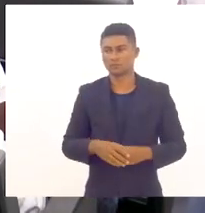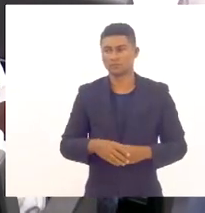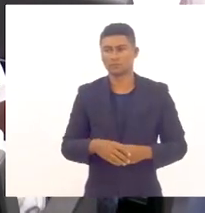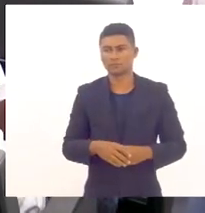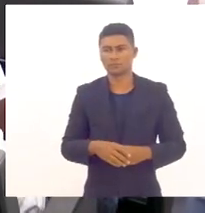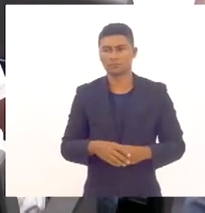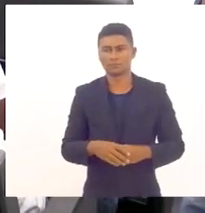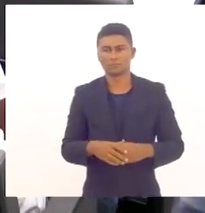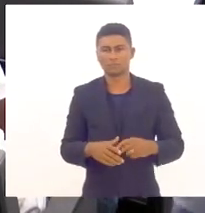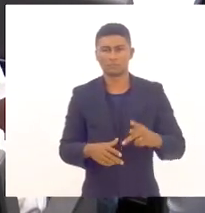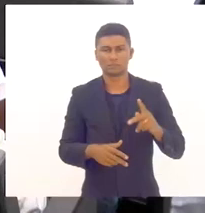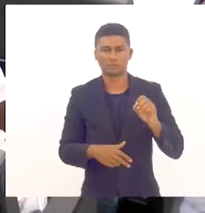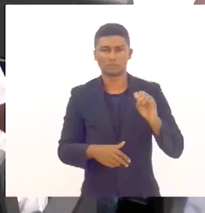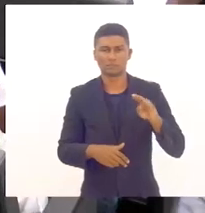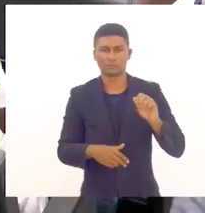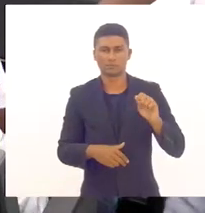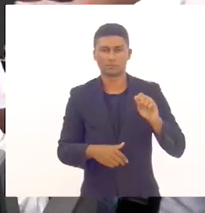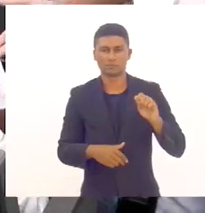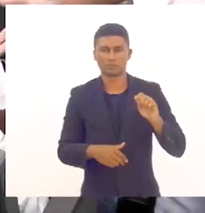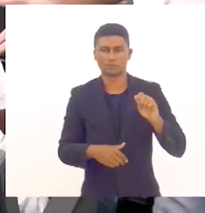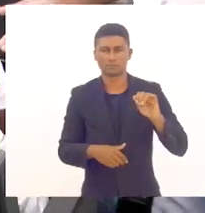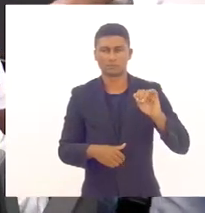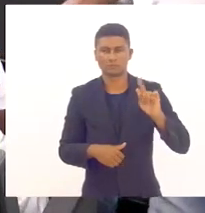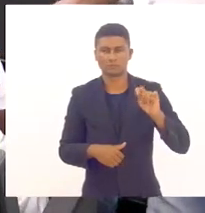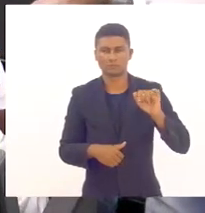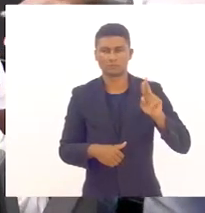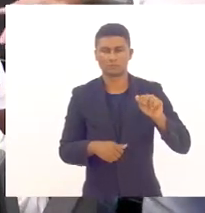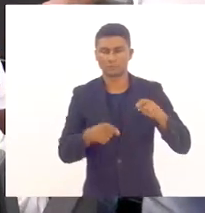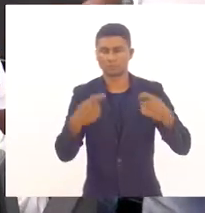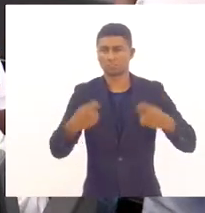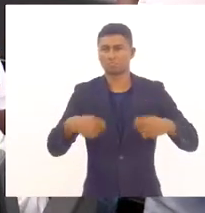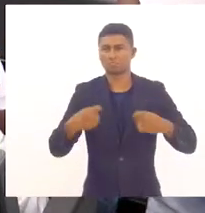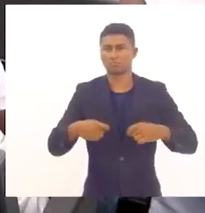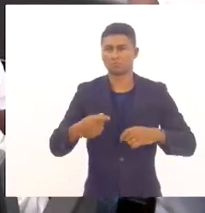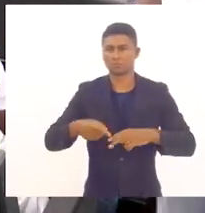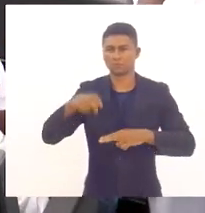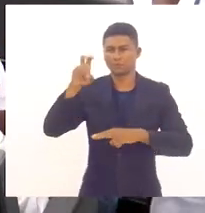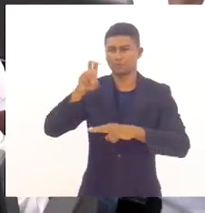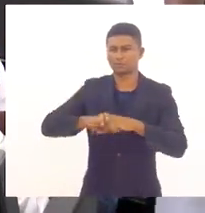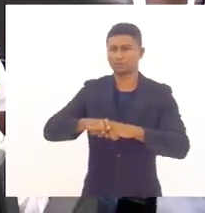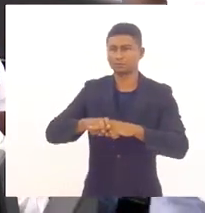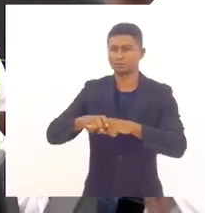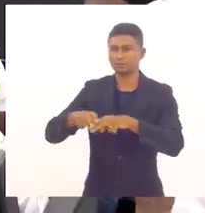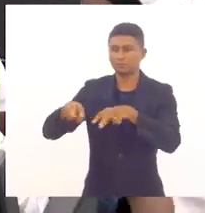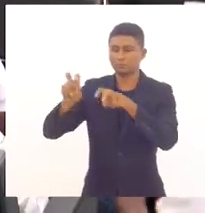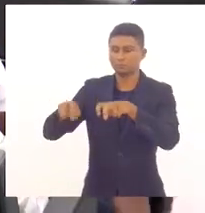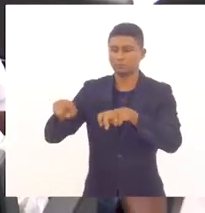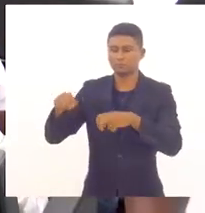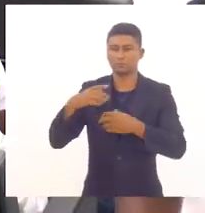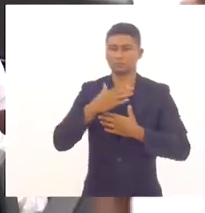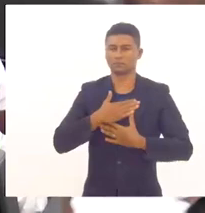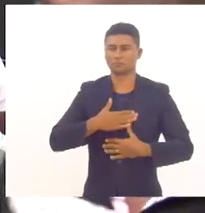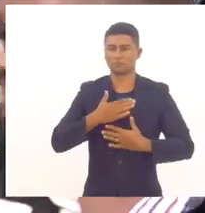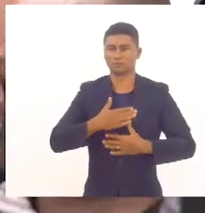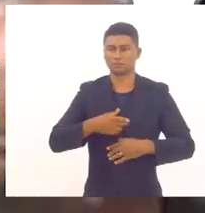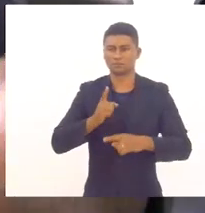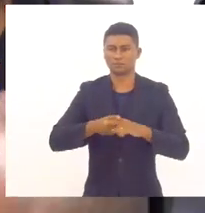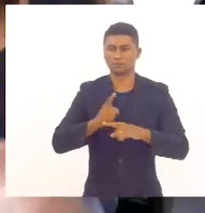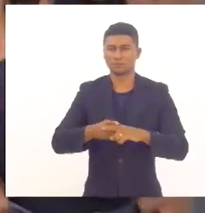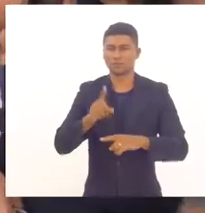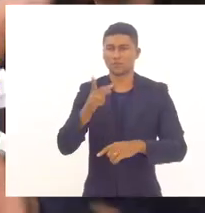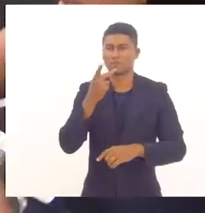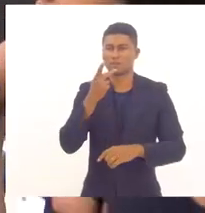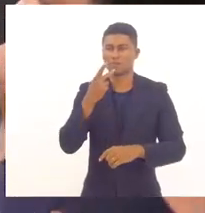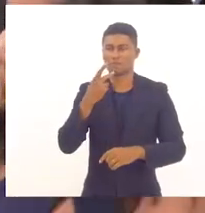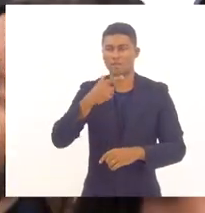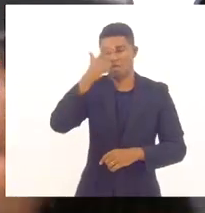você nunca será. Você precisa de uma cadeira ao seu lado para sentar o seu ego, porque você só sabe falar de